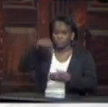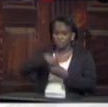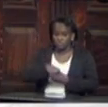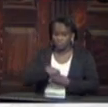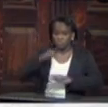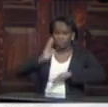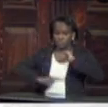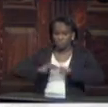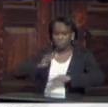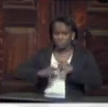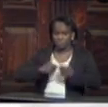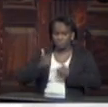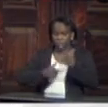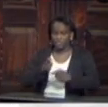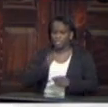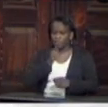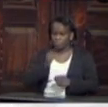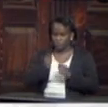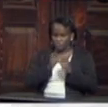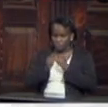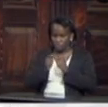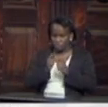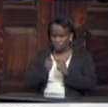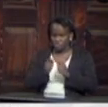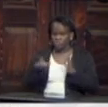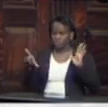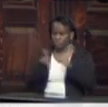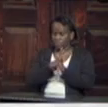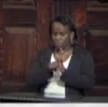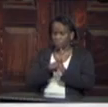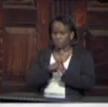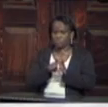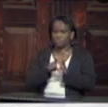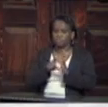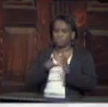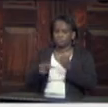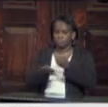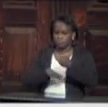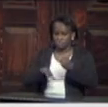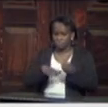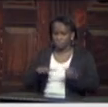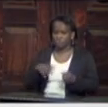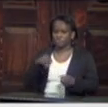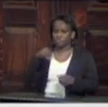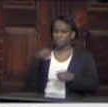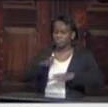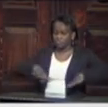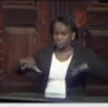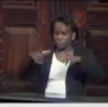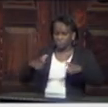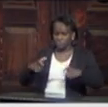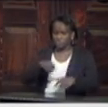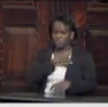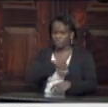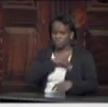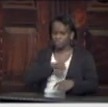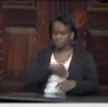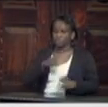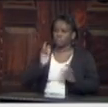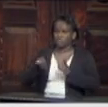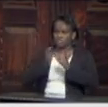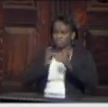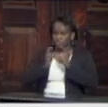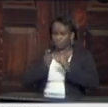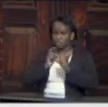da profissão de jornalista na lei do piso regional de salário. Foi discutido,